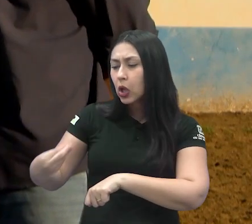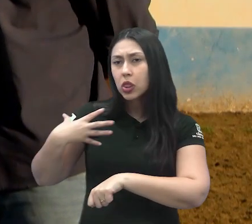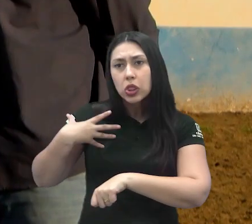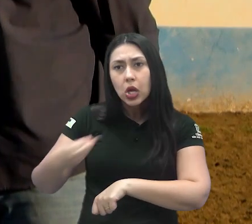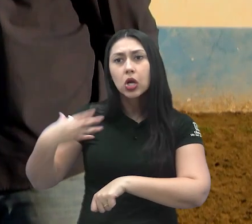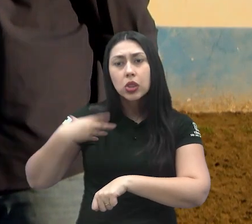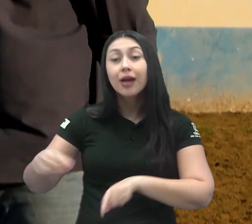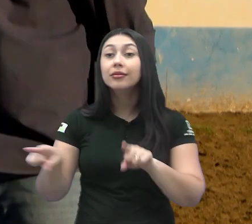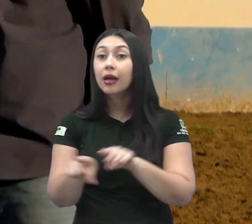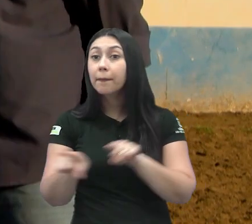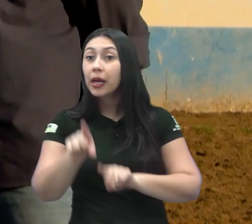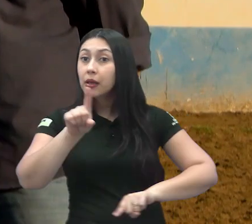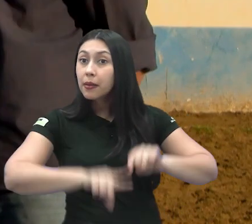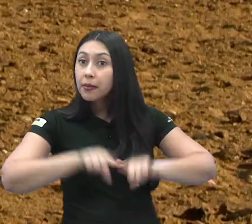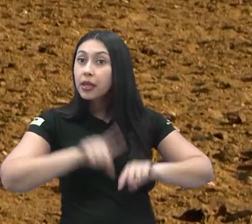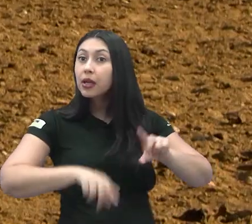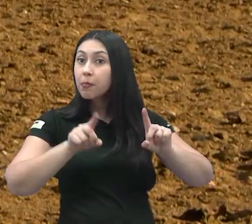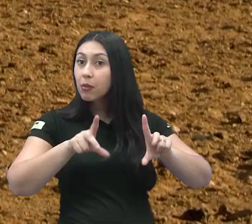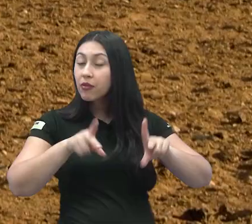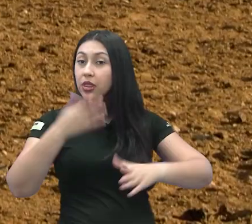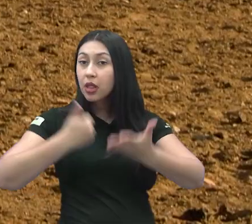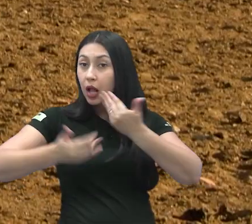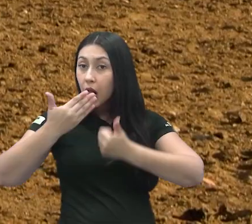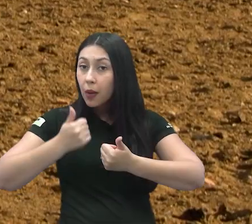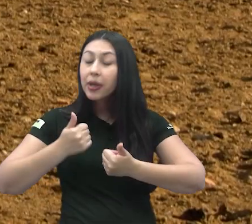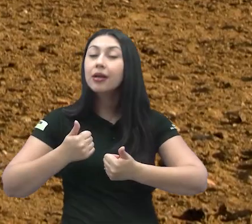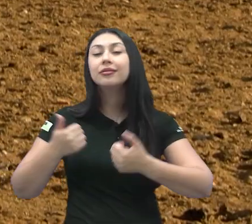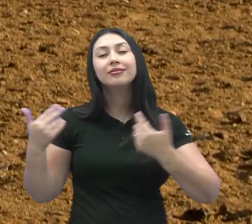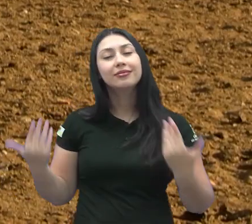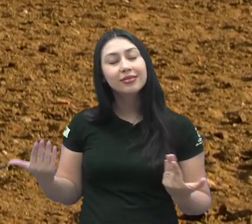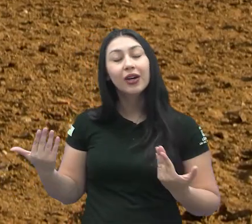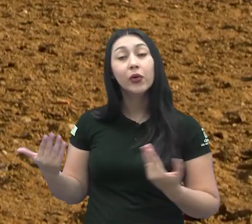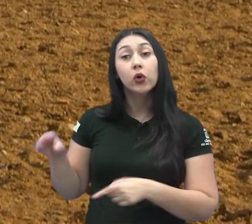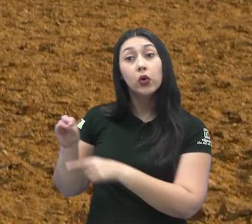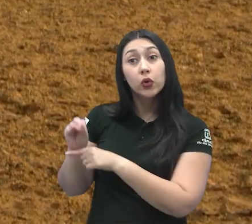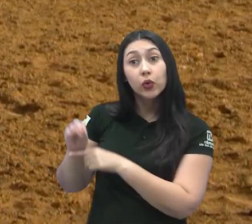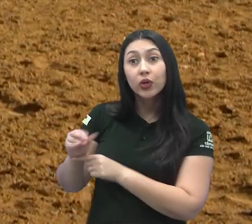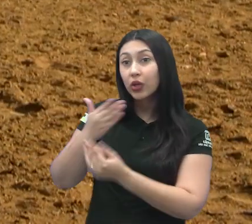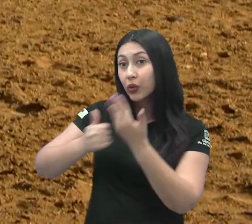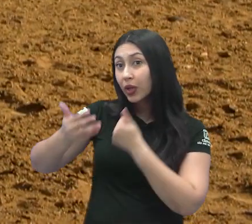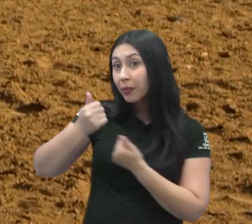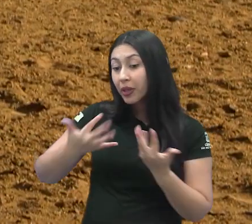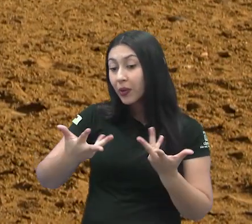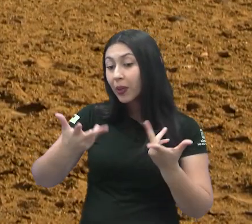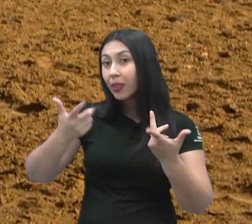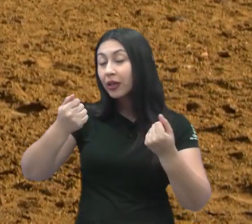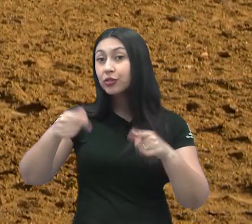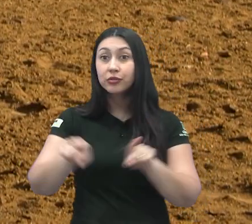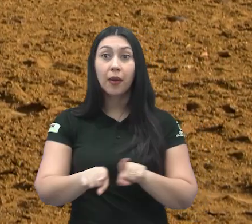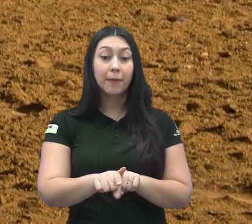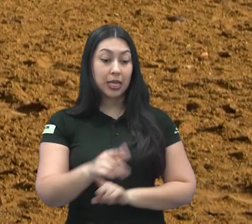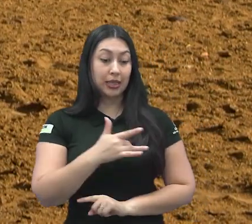alimentos. Então, o nosso foco principal é produzir alimentos. Então, todo zootecnista cuida do alimento de qualidade, de uma saúde humana, porque a gente